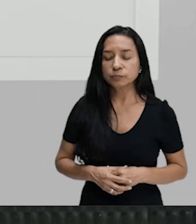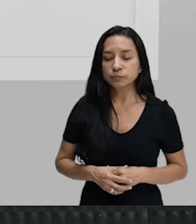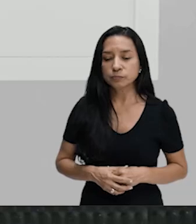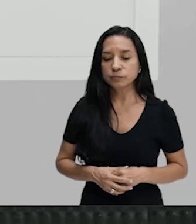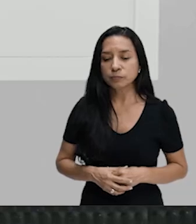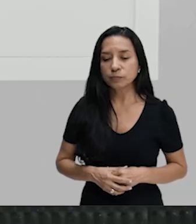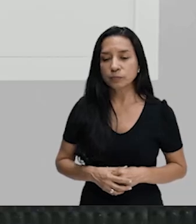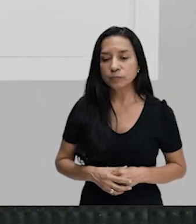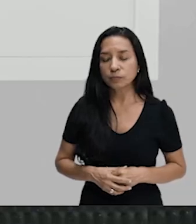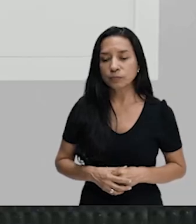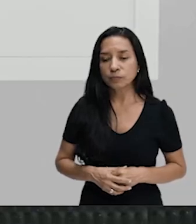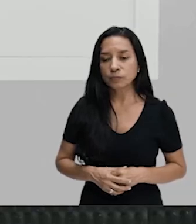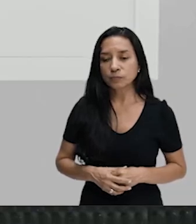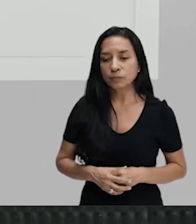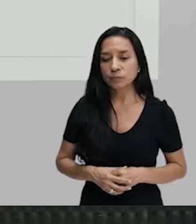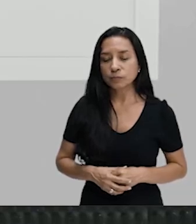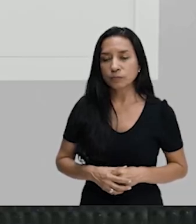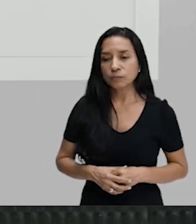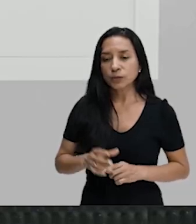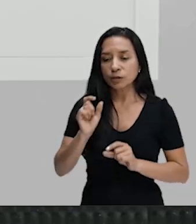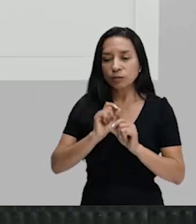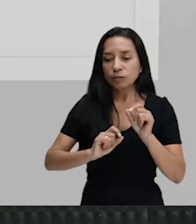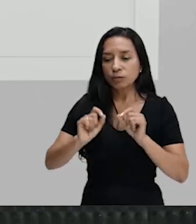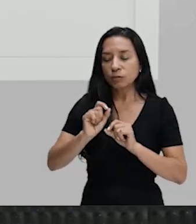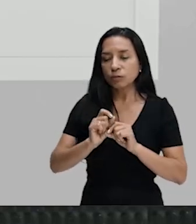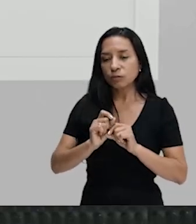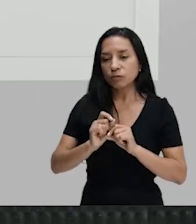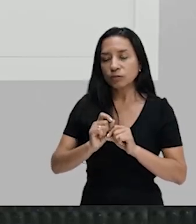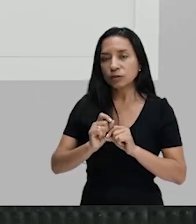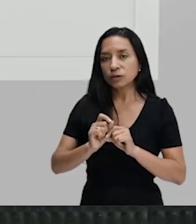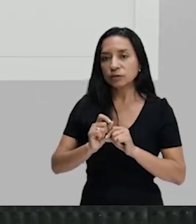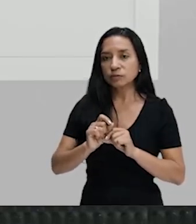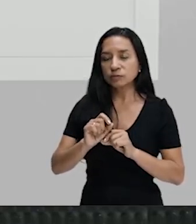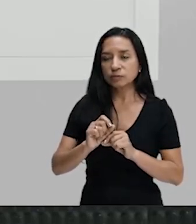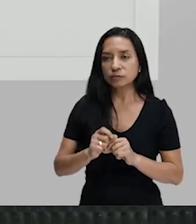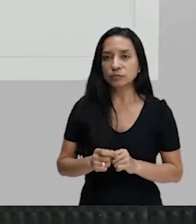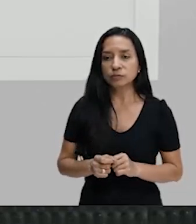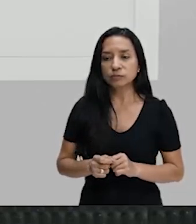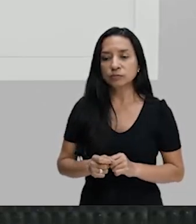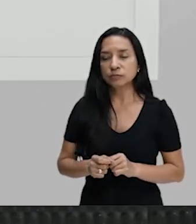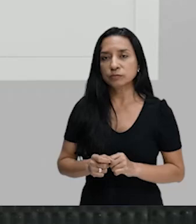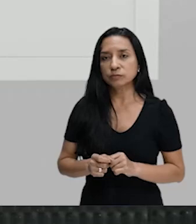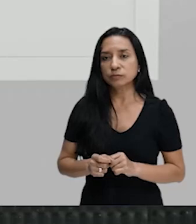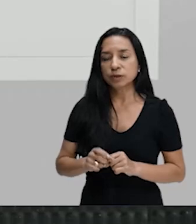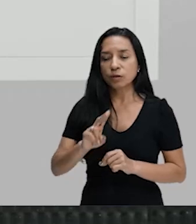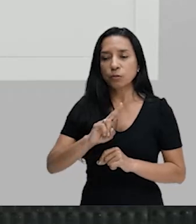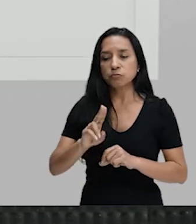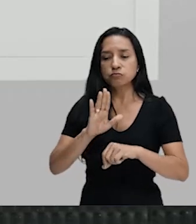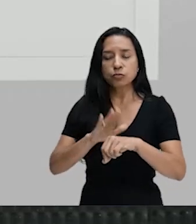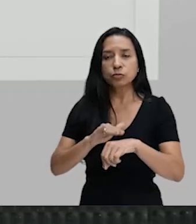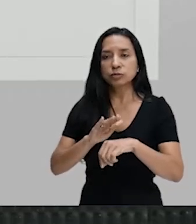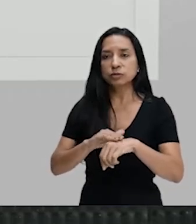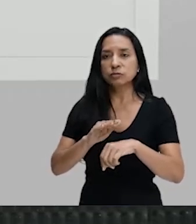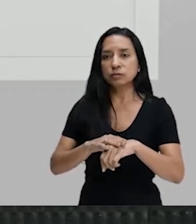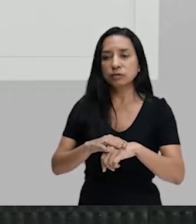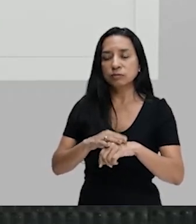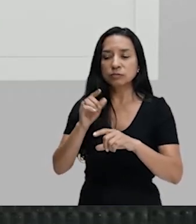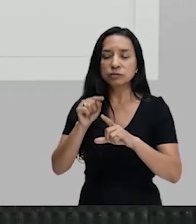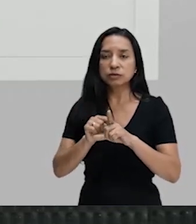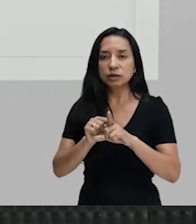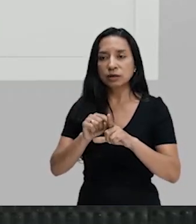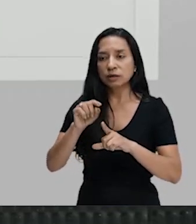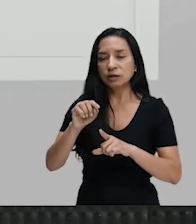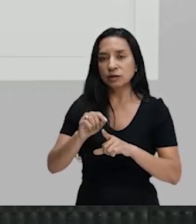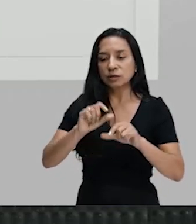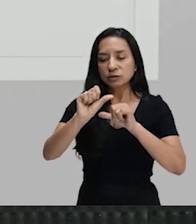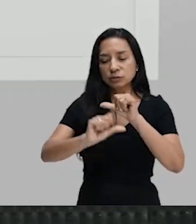né, além da isocórica, é aquilo que nós chamamos de transformação cíclica, que nós vamos ver através dos gráficos, né?